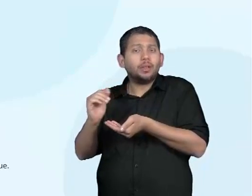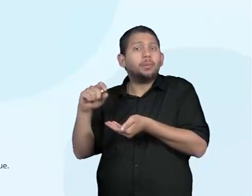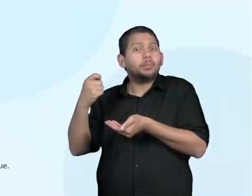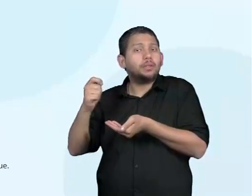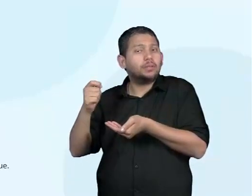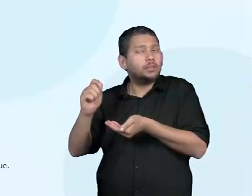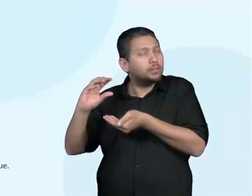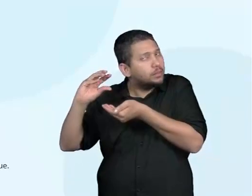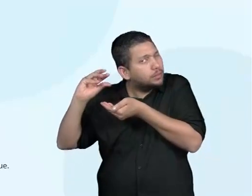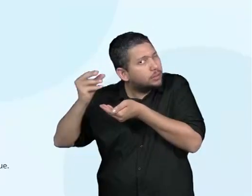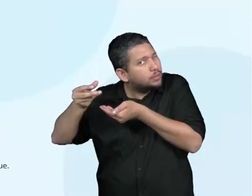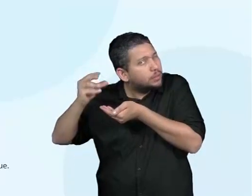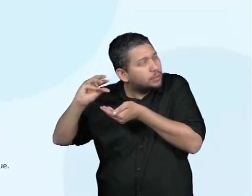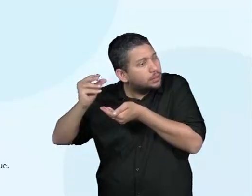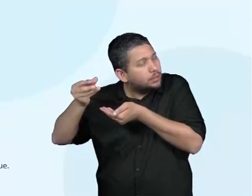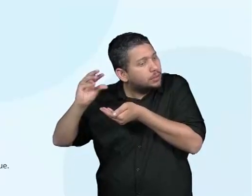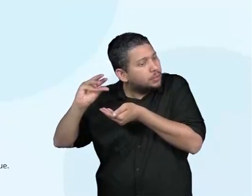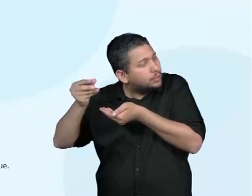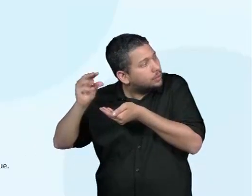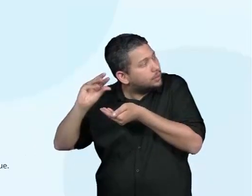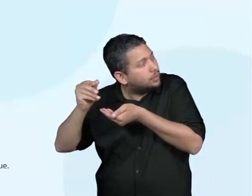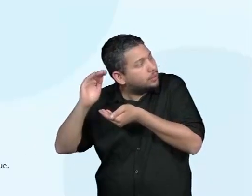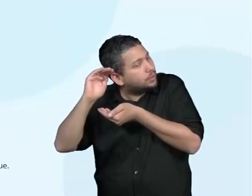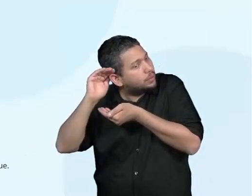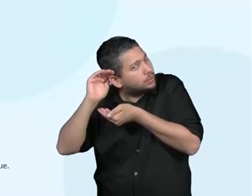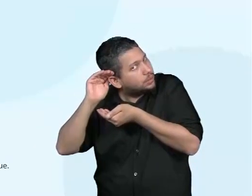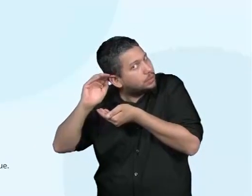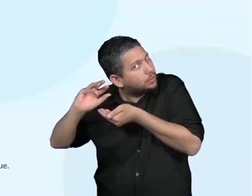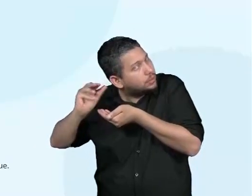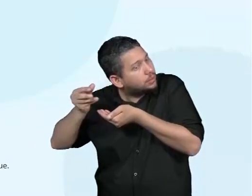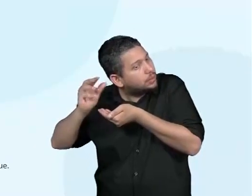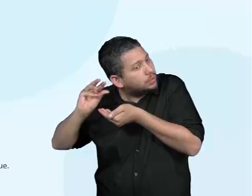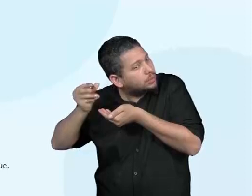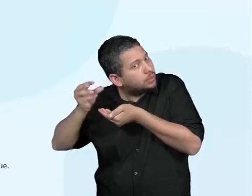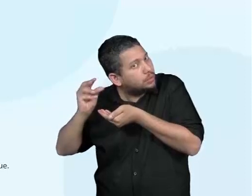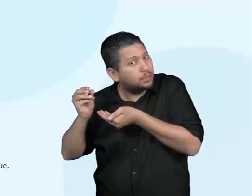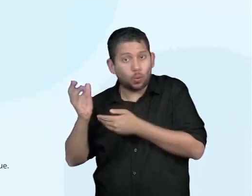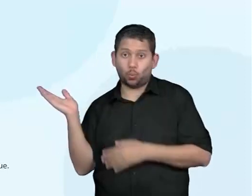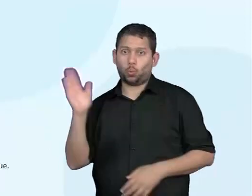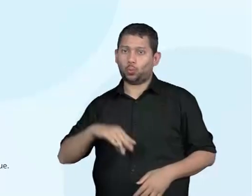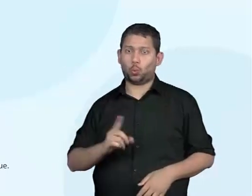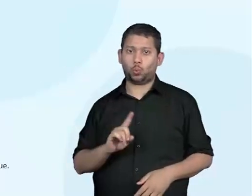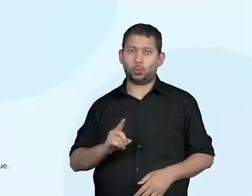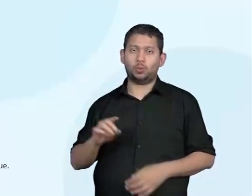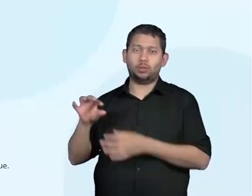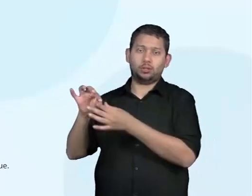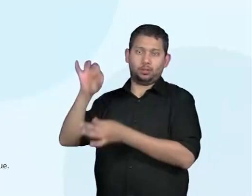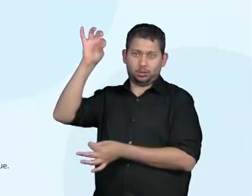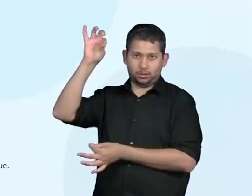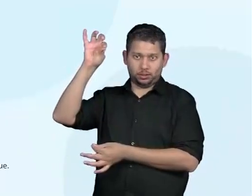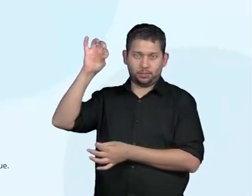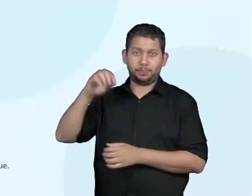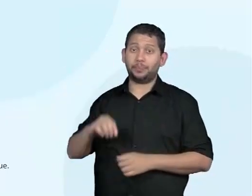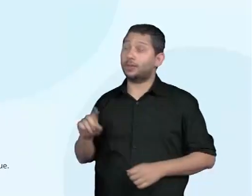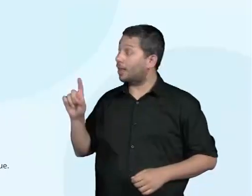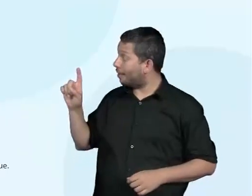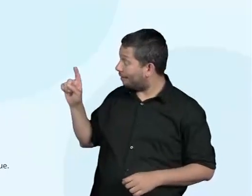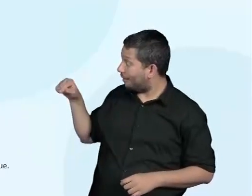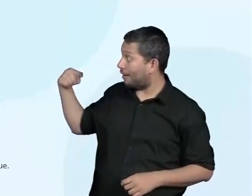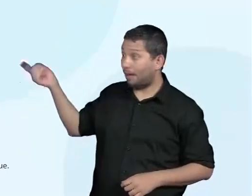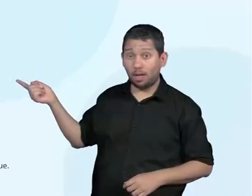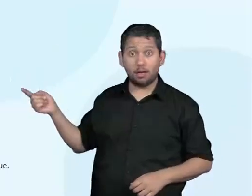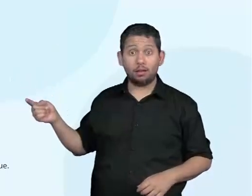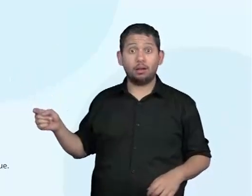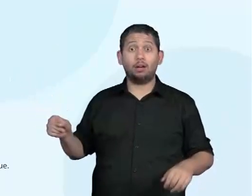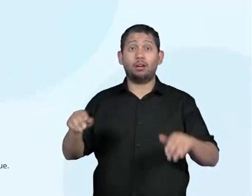pilhas pequenas. E aí, no ladinho dele, acabei não trazendo eles hoje, mas no ladinho dele, você tem